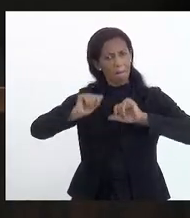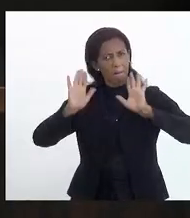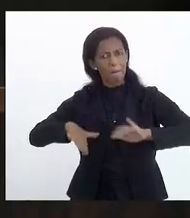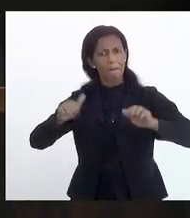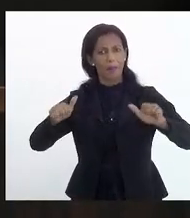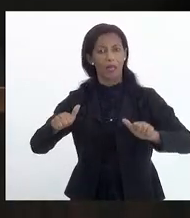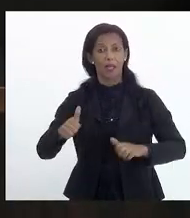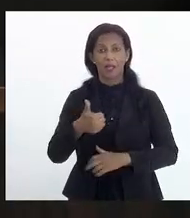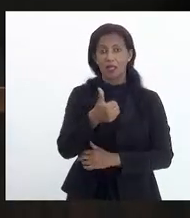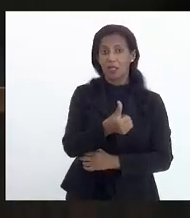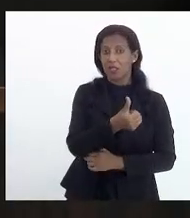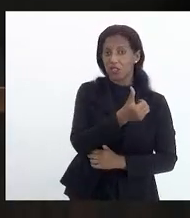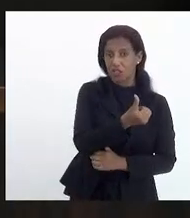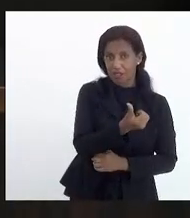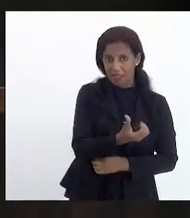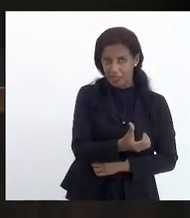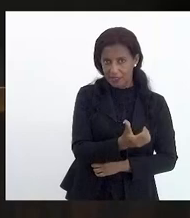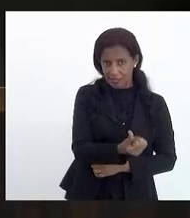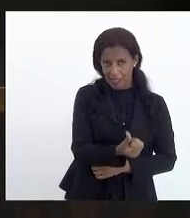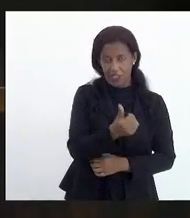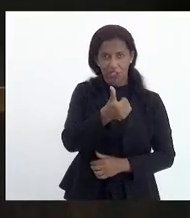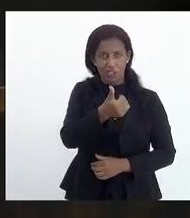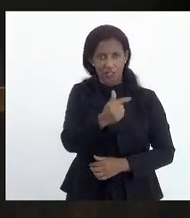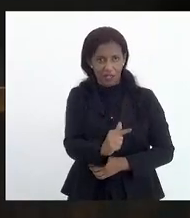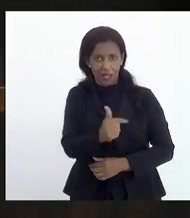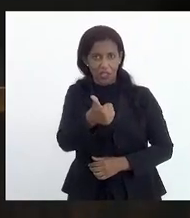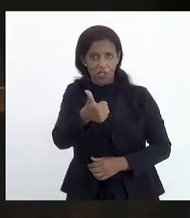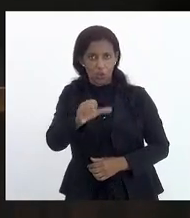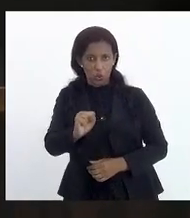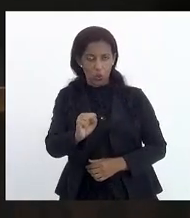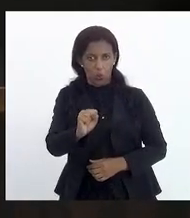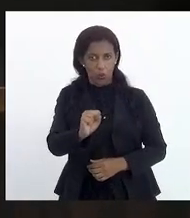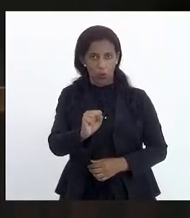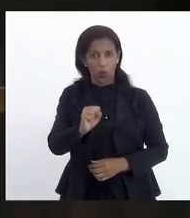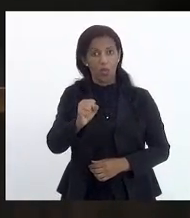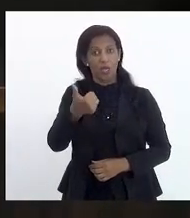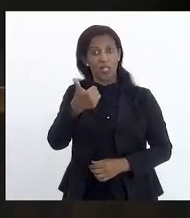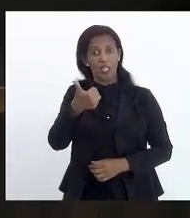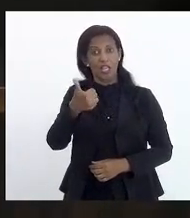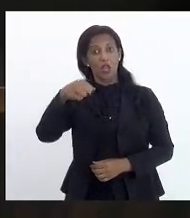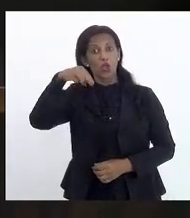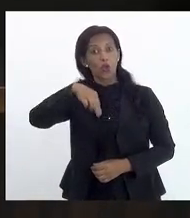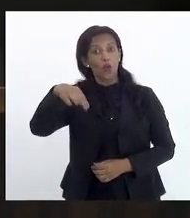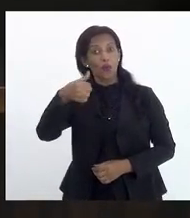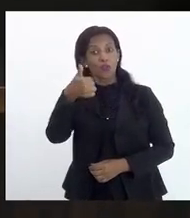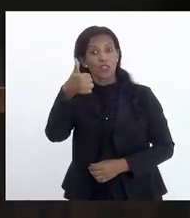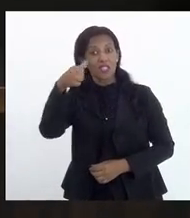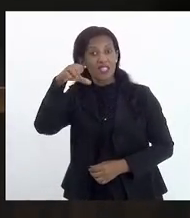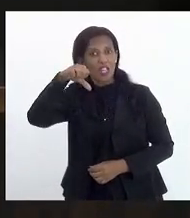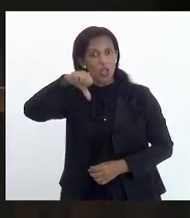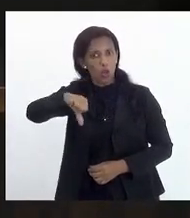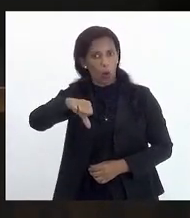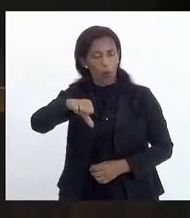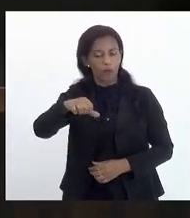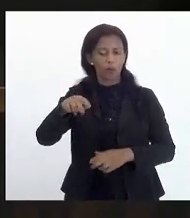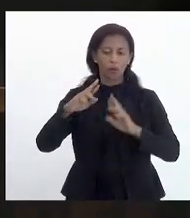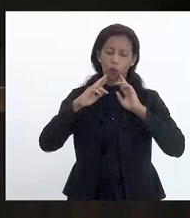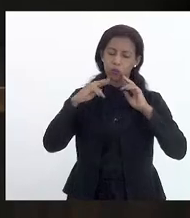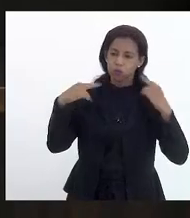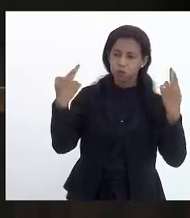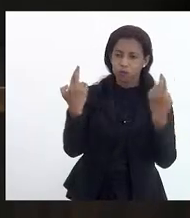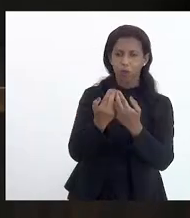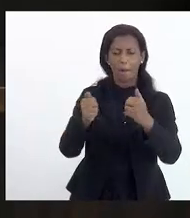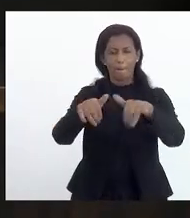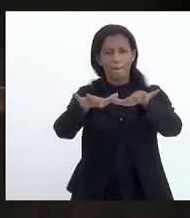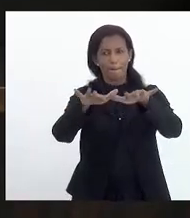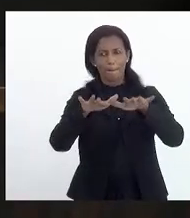dizer, 16, 17, 18 e novembro de 19, nós chamamos aqui os trabalhos à ordem, mexemos